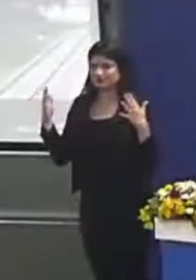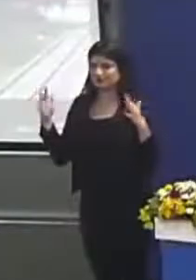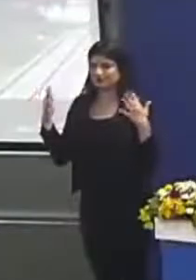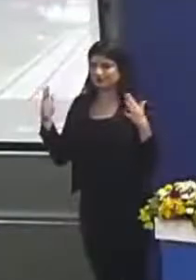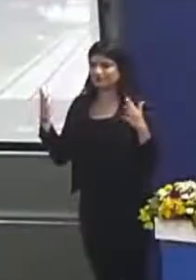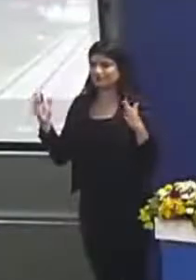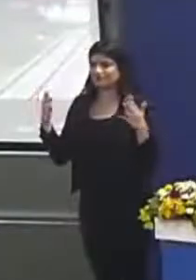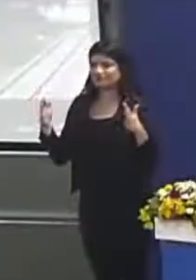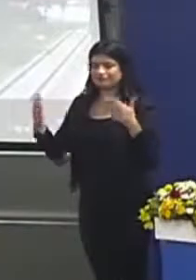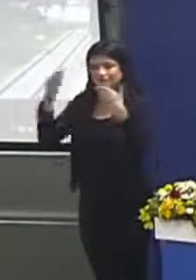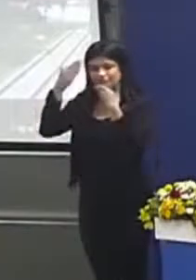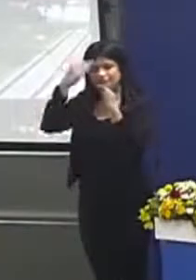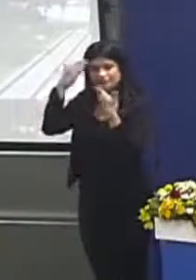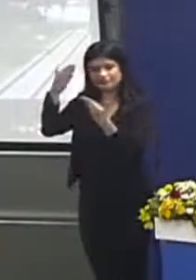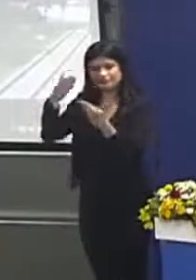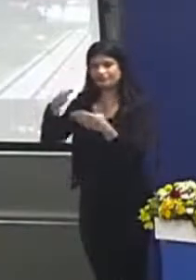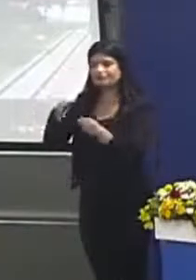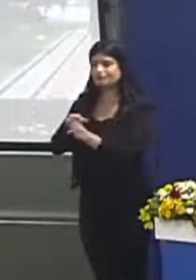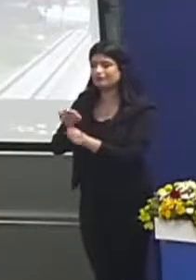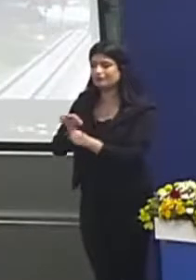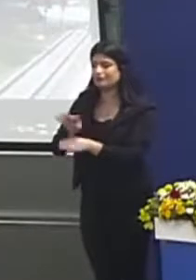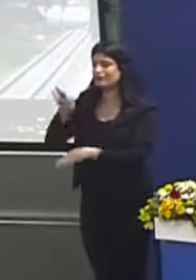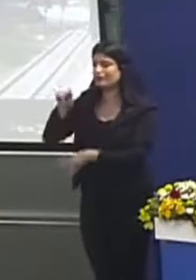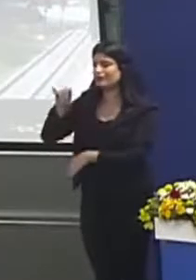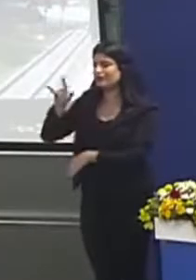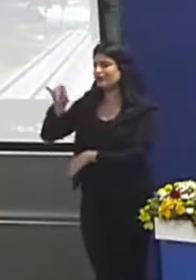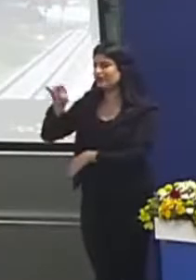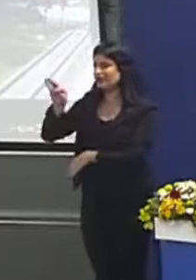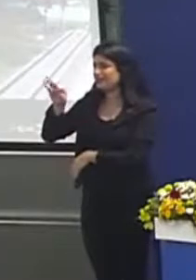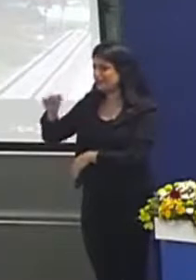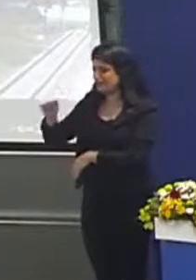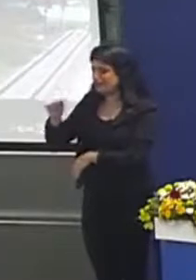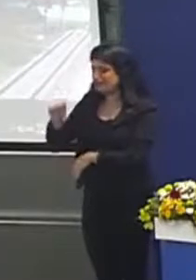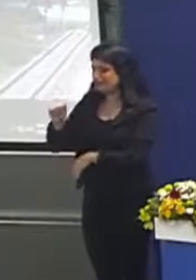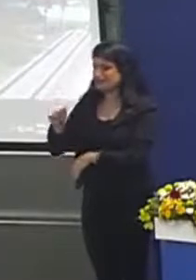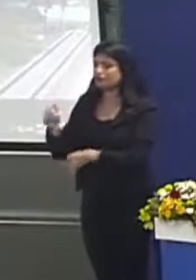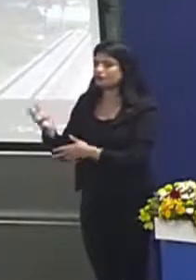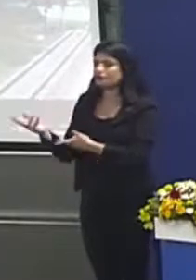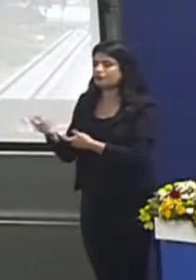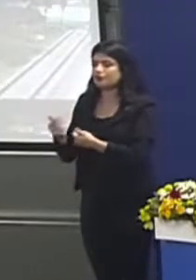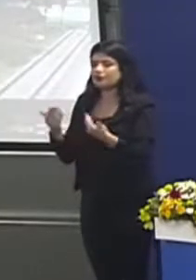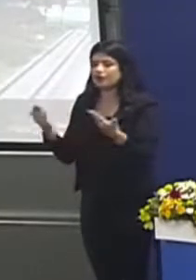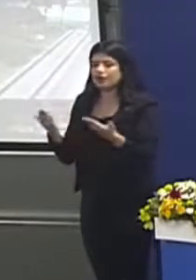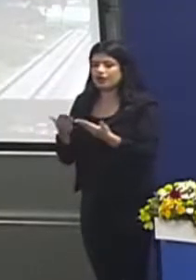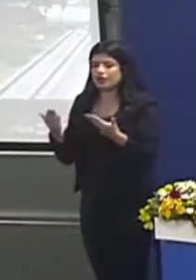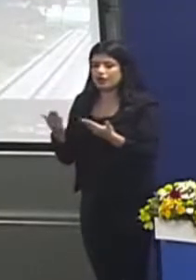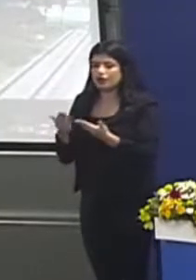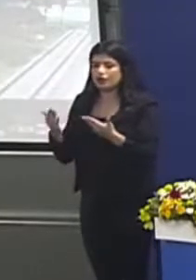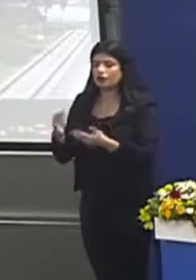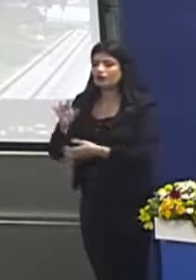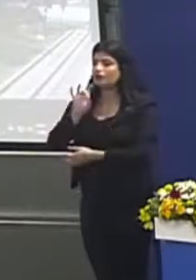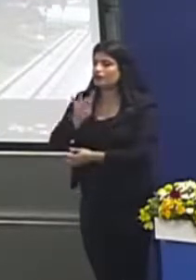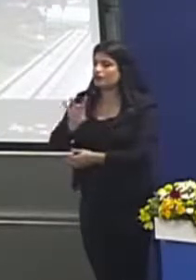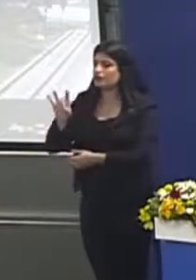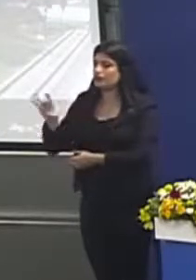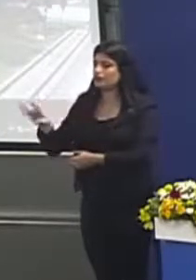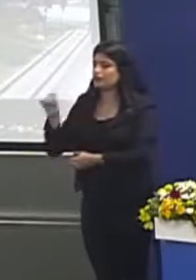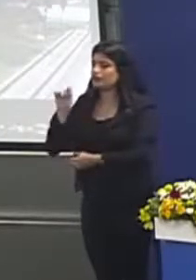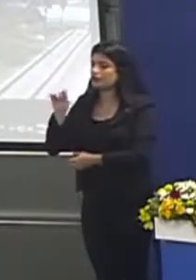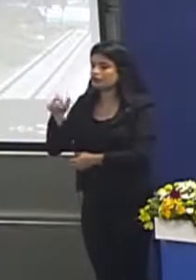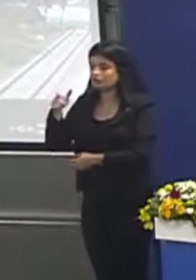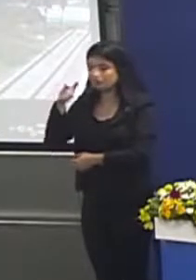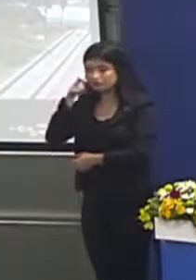Muito obrigado à conselheira Thalita Fabiano de Carvalho. Convidamos agora a todas, a todos e a todes